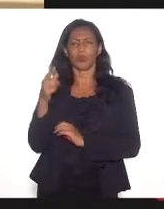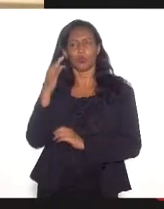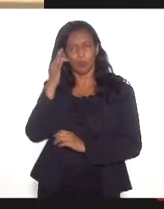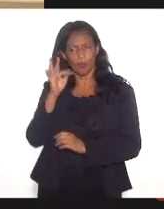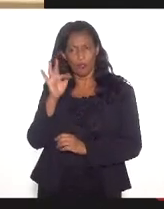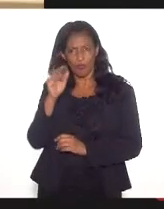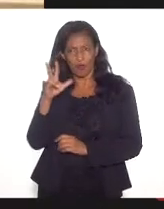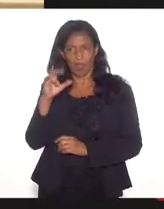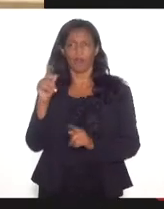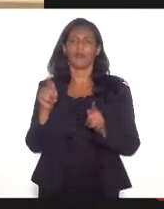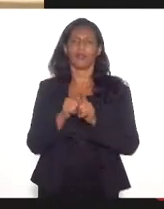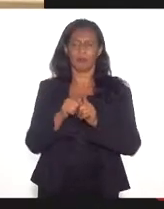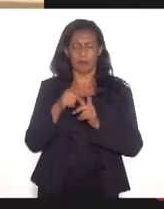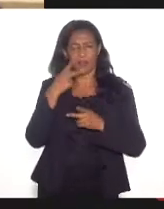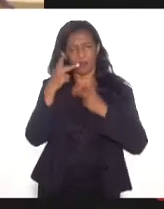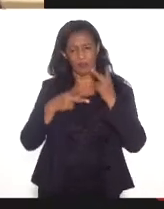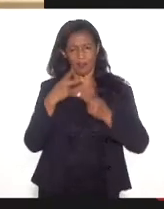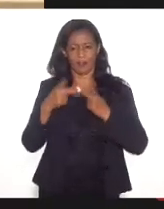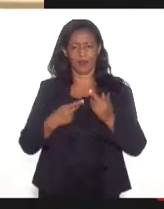conseguir fazer. Muito obrigada.